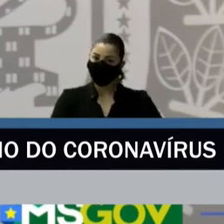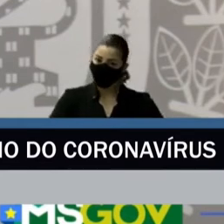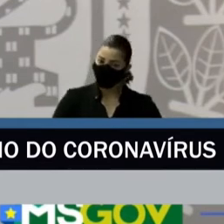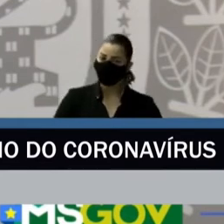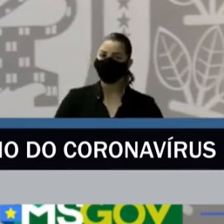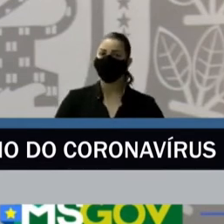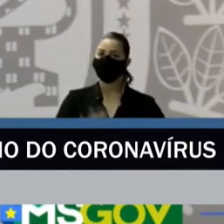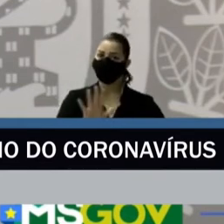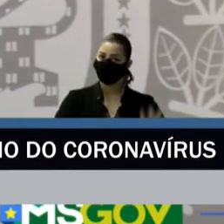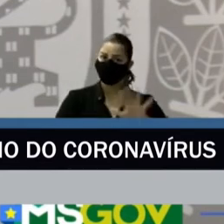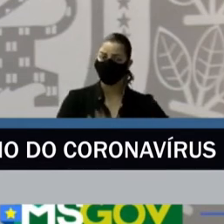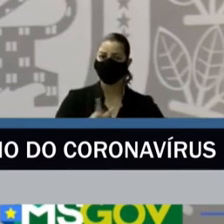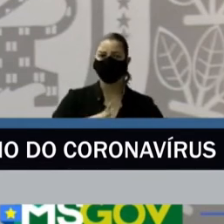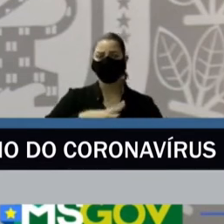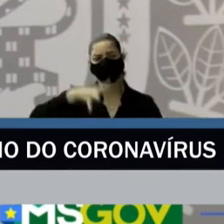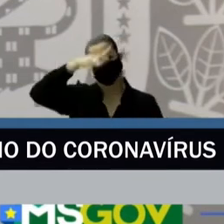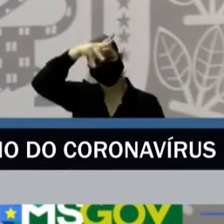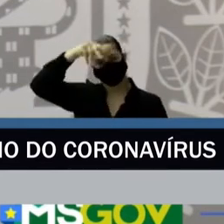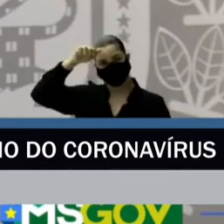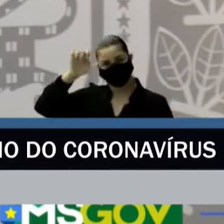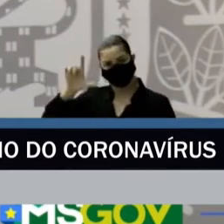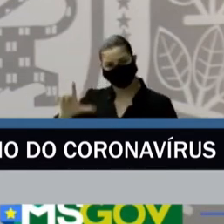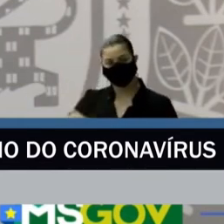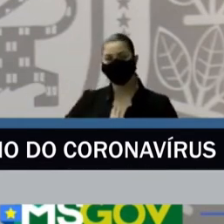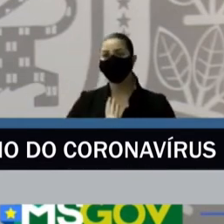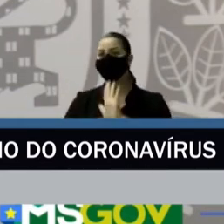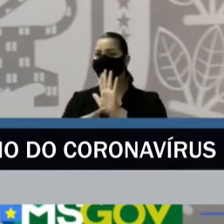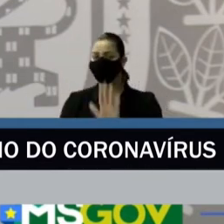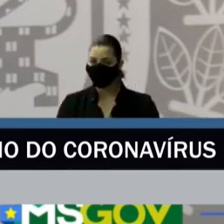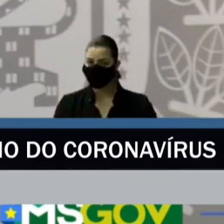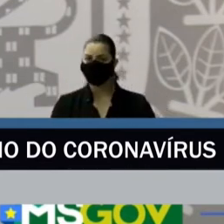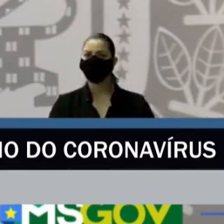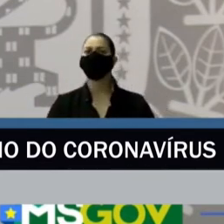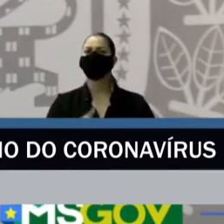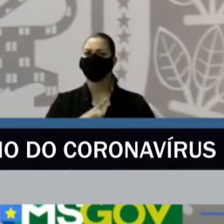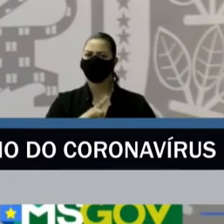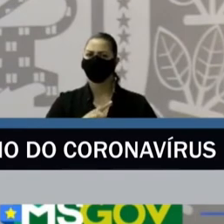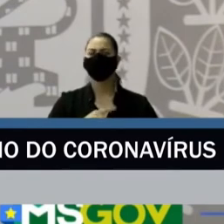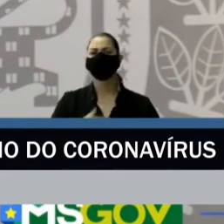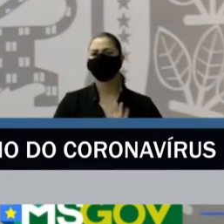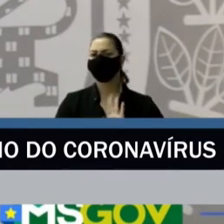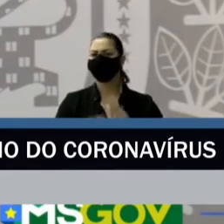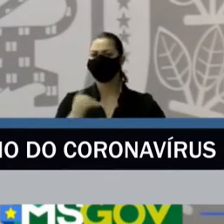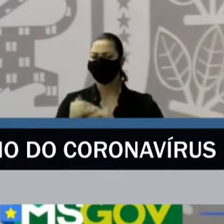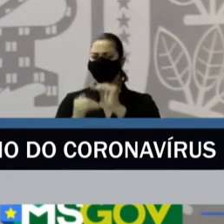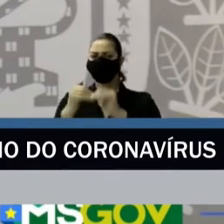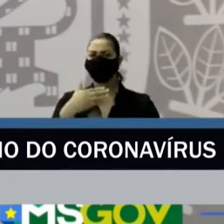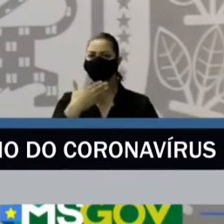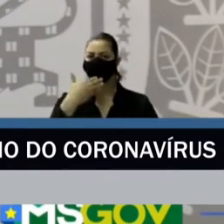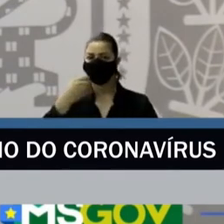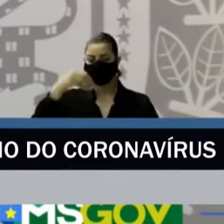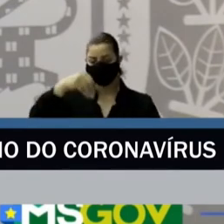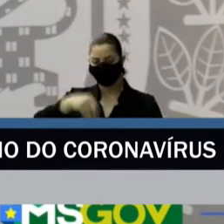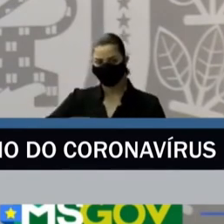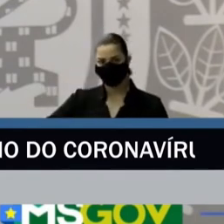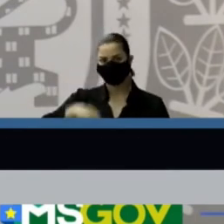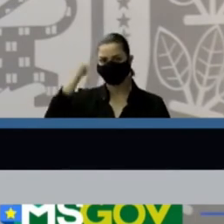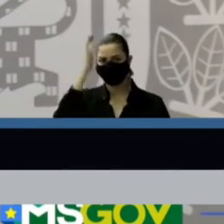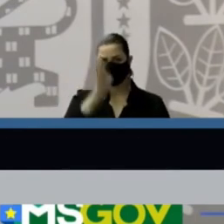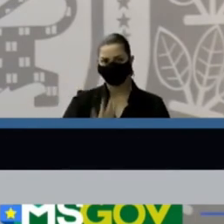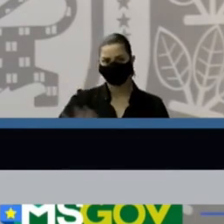do Sul esteja numa posição de destaque no cenário nacional. Mas a gente tem que alertar e a gente tem